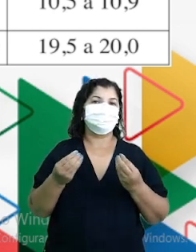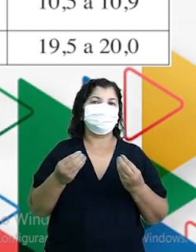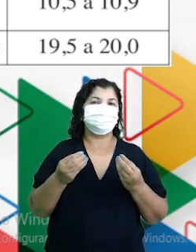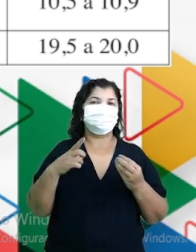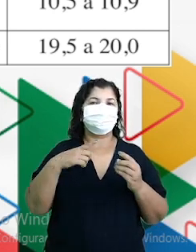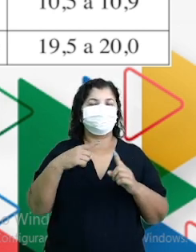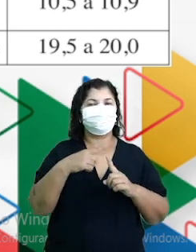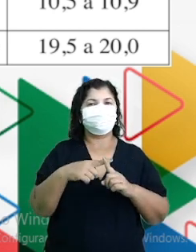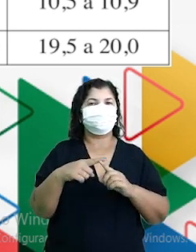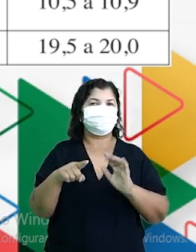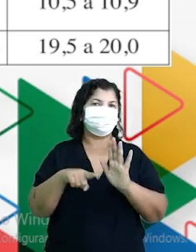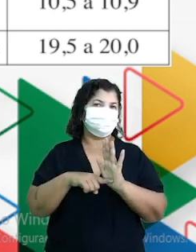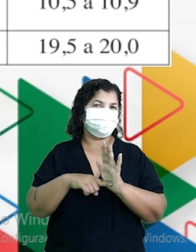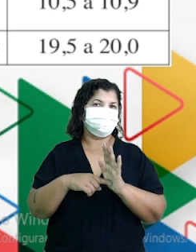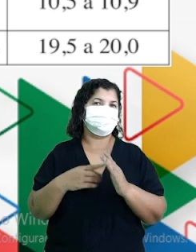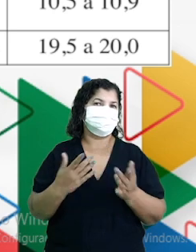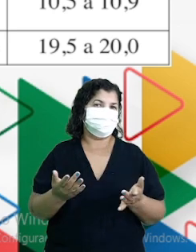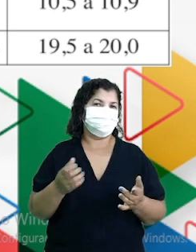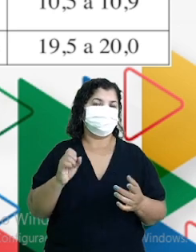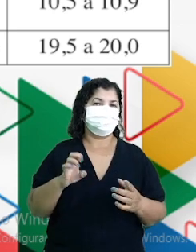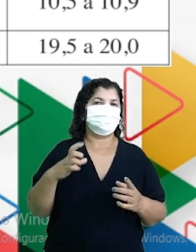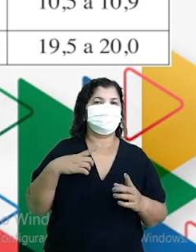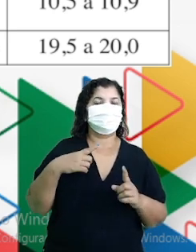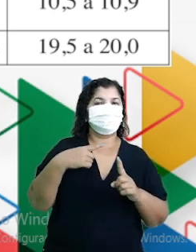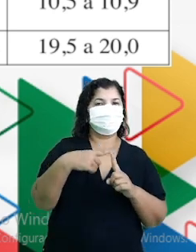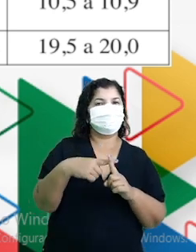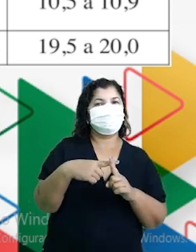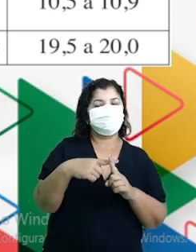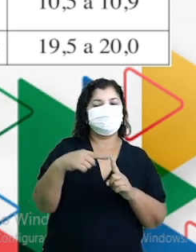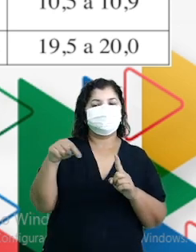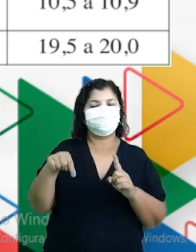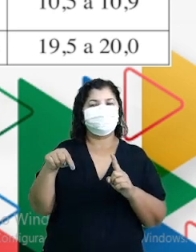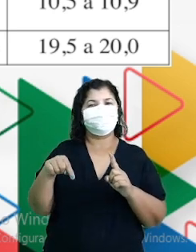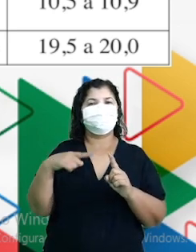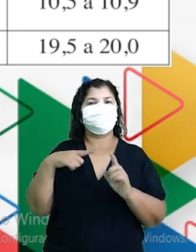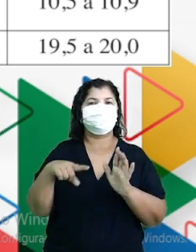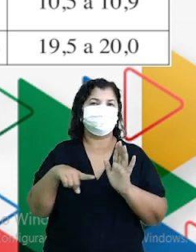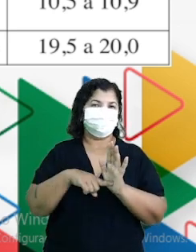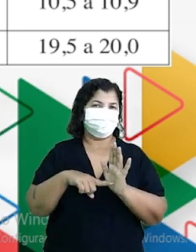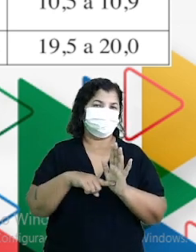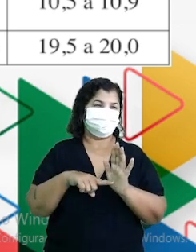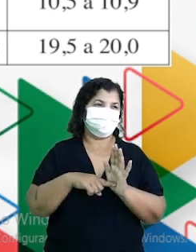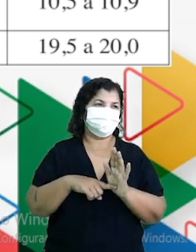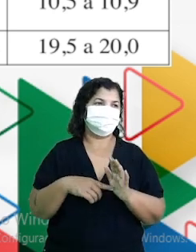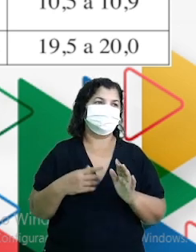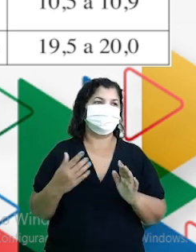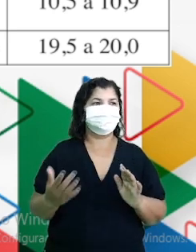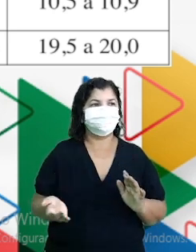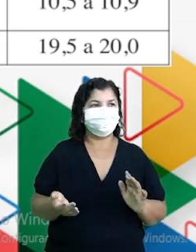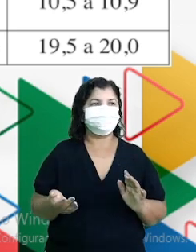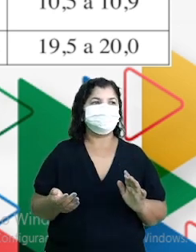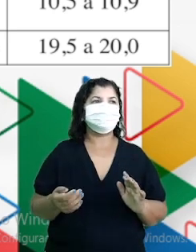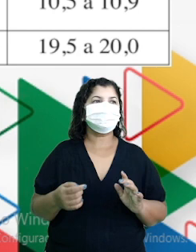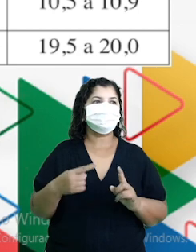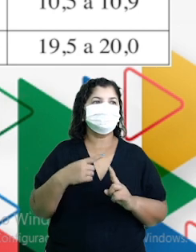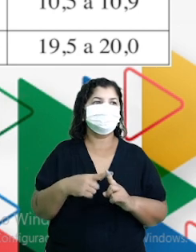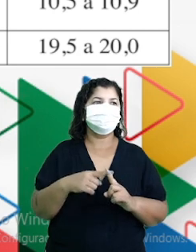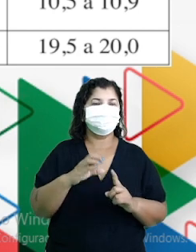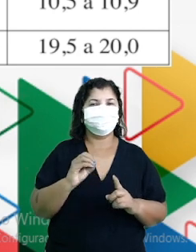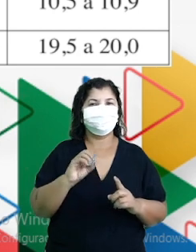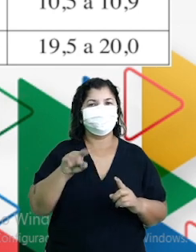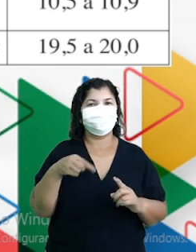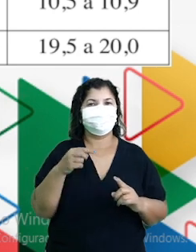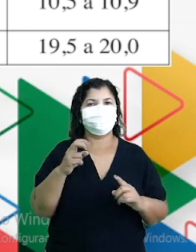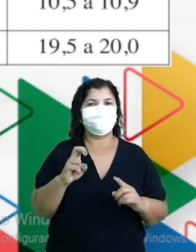sinais, né? Enquanto aqui eu tenho sinal positivo, aqui embaixo eu tenho sinal negativo. Então, mais